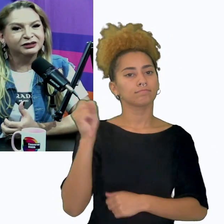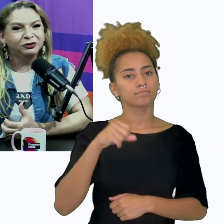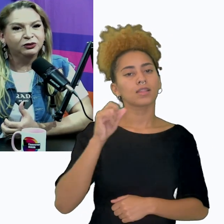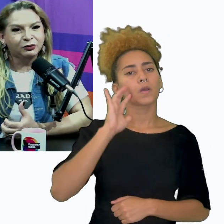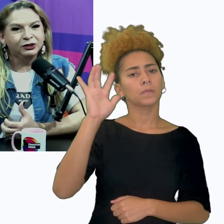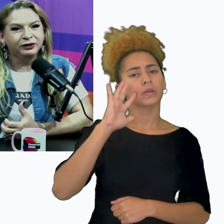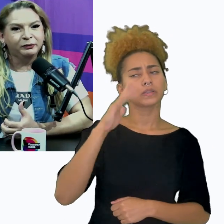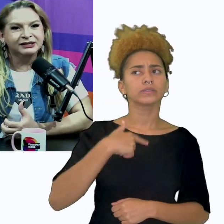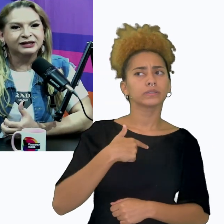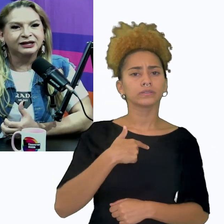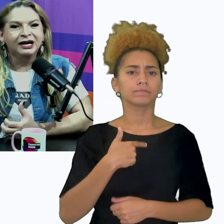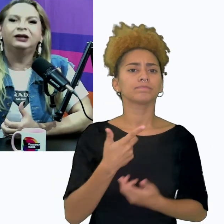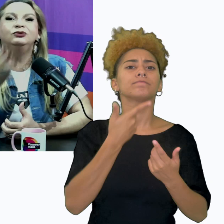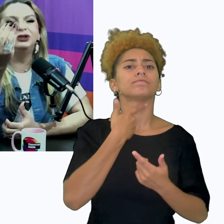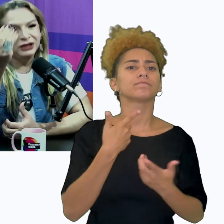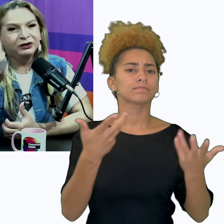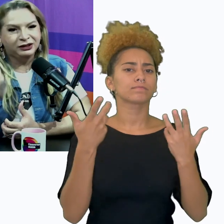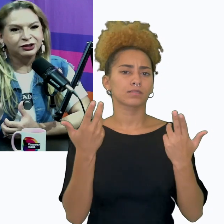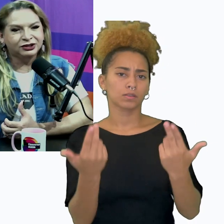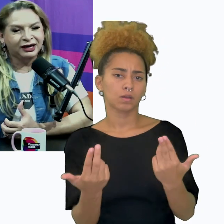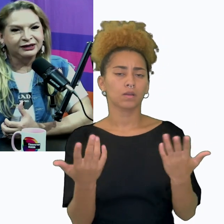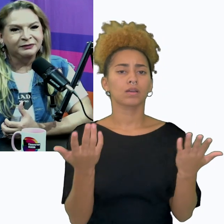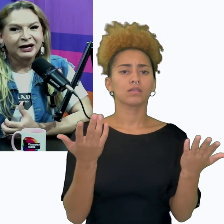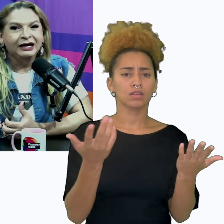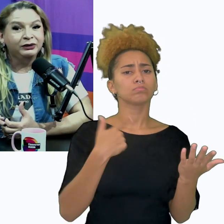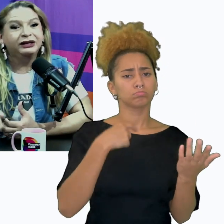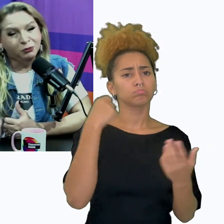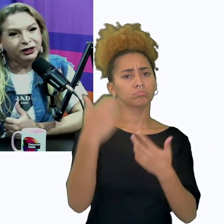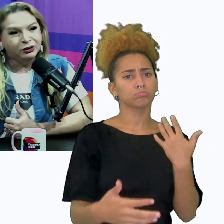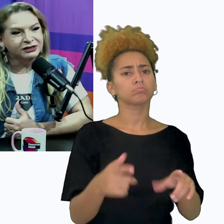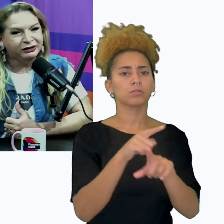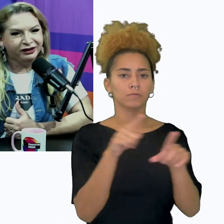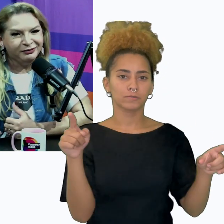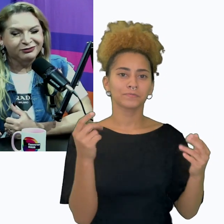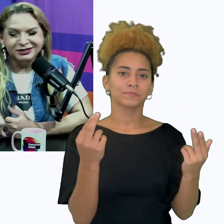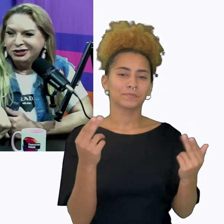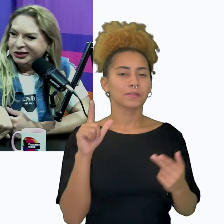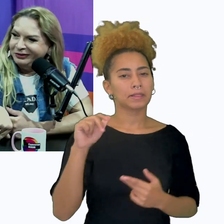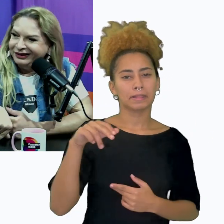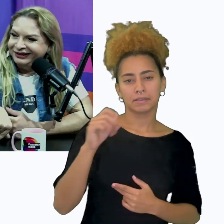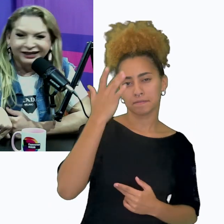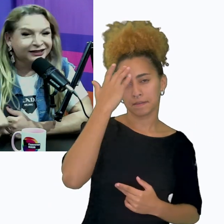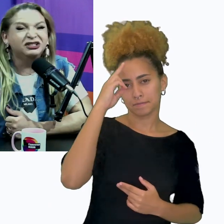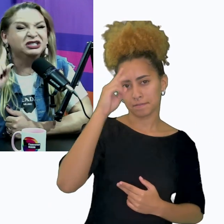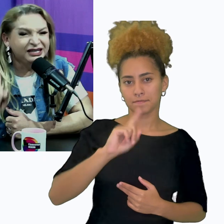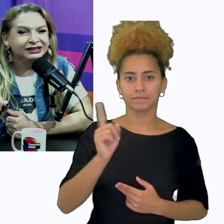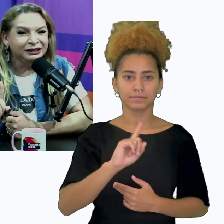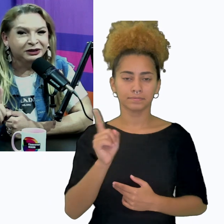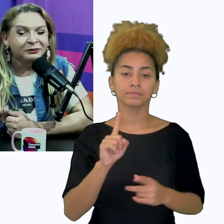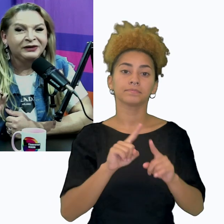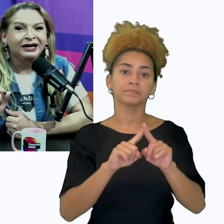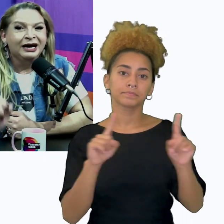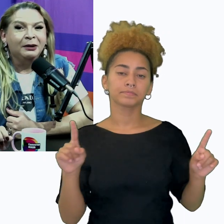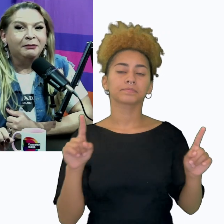essa figura quando eu pensei que um dia eu queria estar ali. E eu ainda tenho muita coisa para falar para vocês também, que a Lena talvez nem se